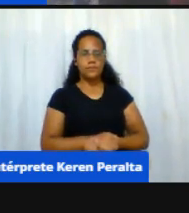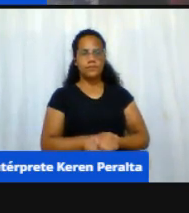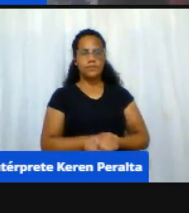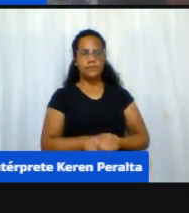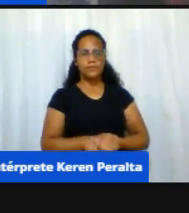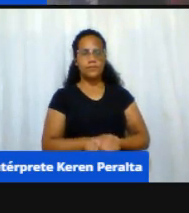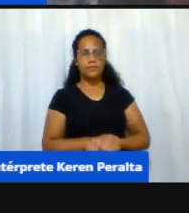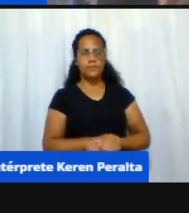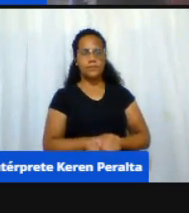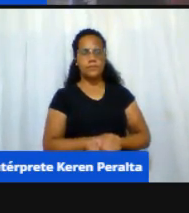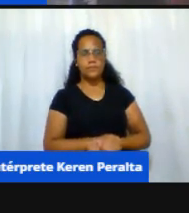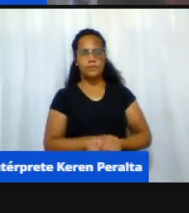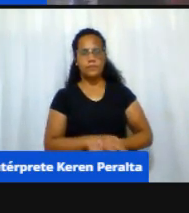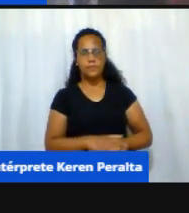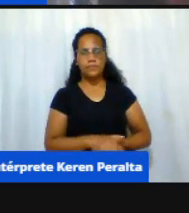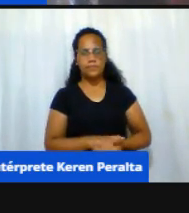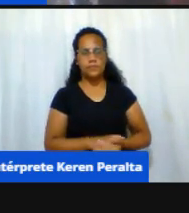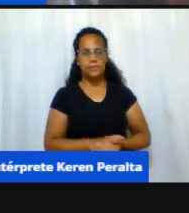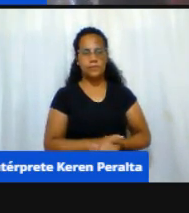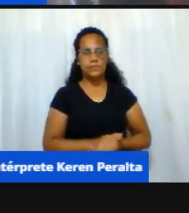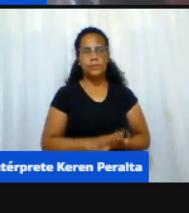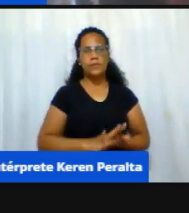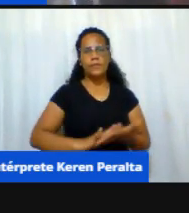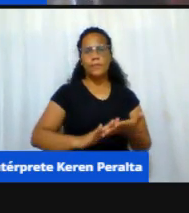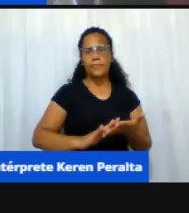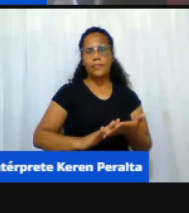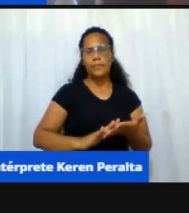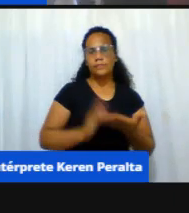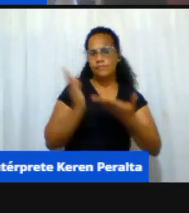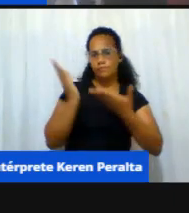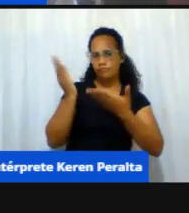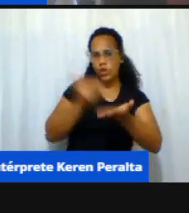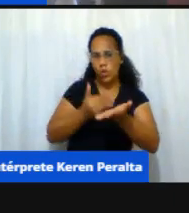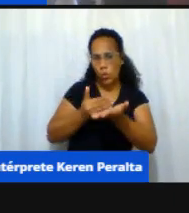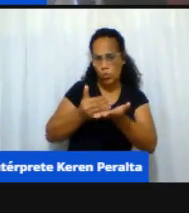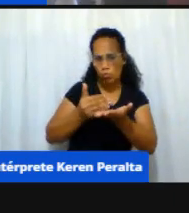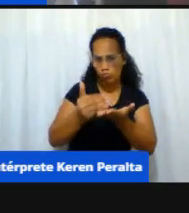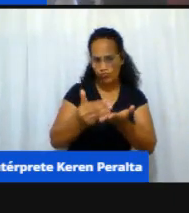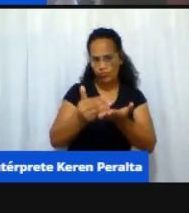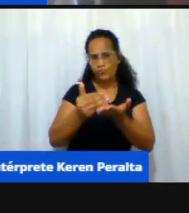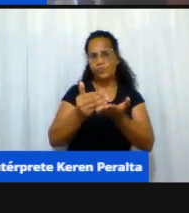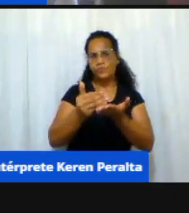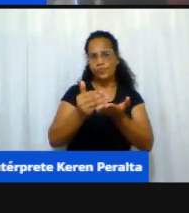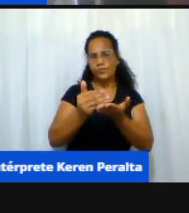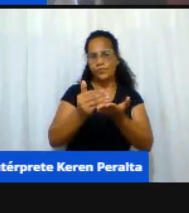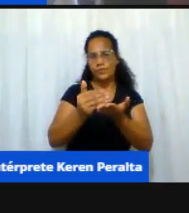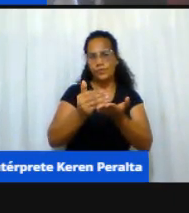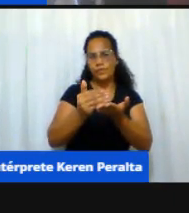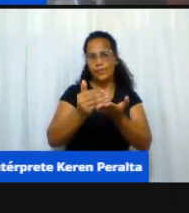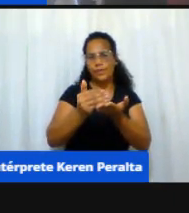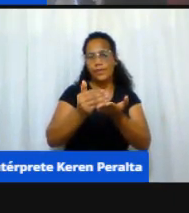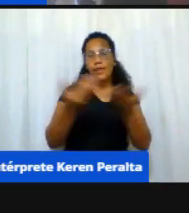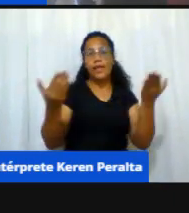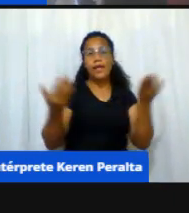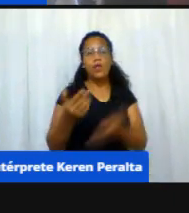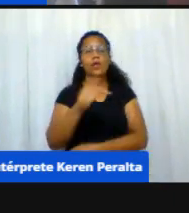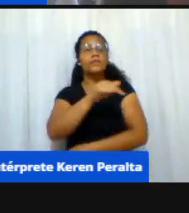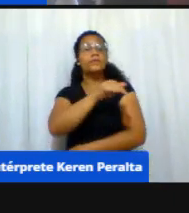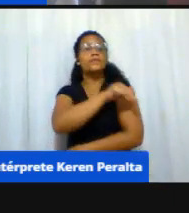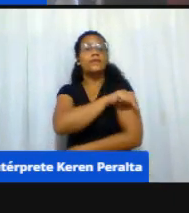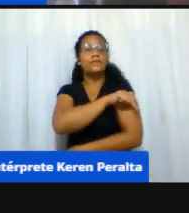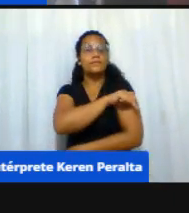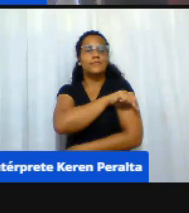Sem quase diferença, em continuidade, destacamos para o sétimo ano que de suas 14